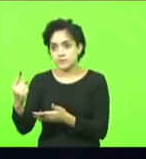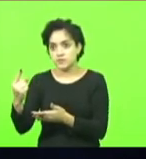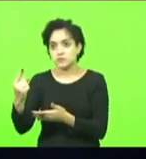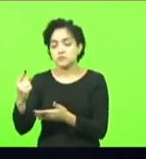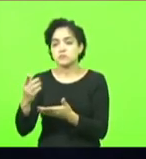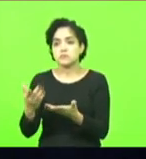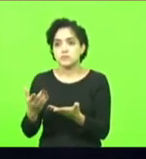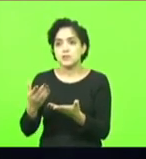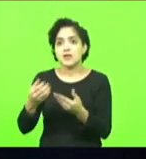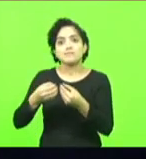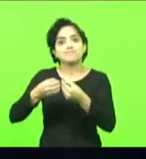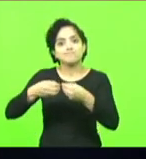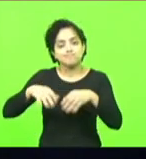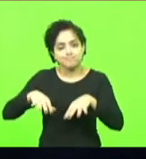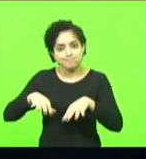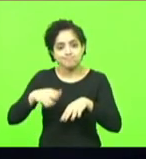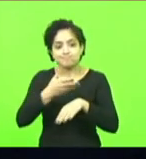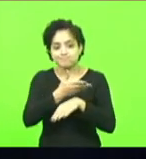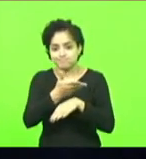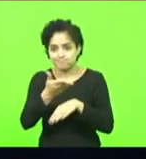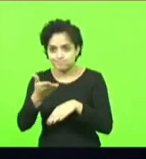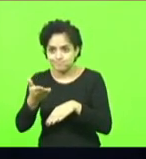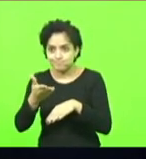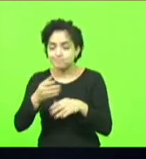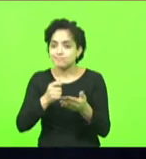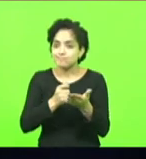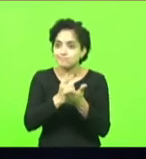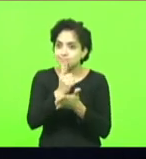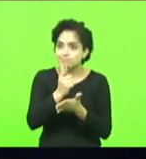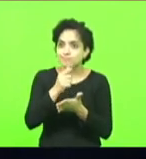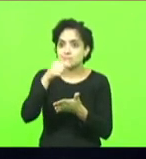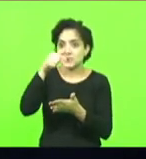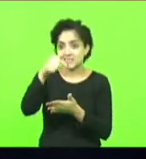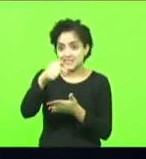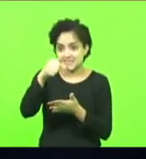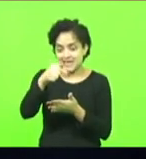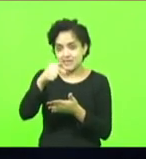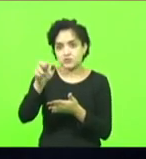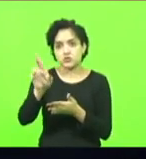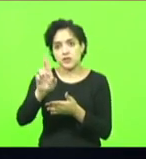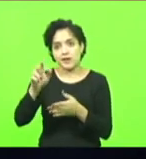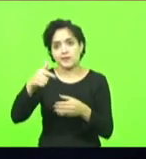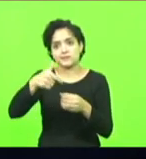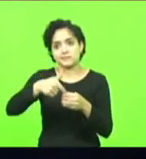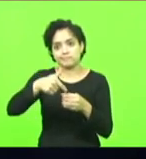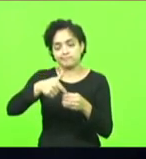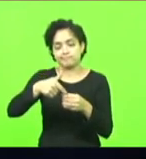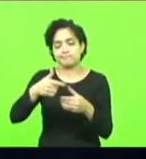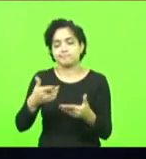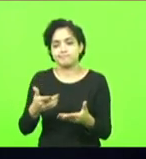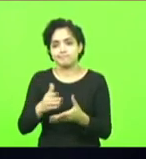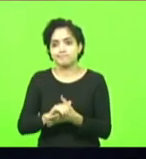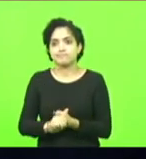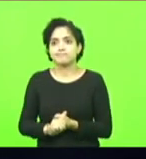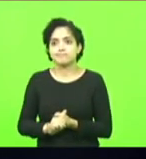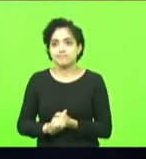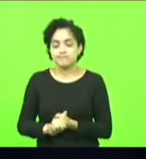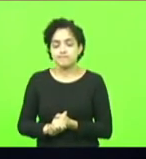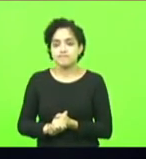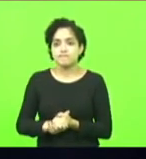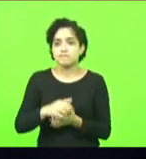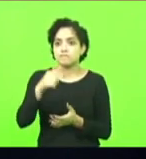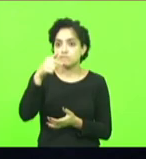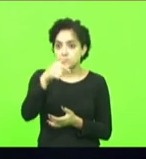os prejuízos no bolso de quem tem que pagar R$ 7,00 o litro da gasolina. R$ 7,00